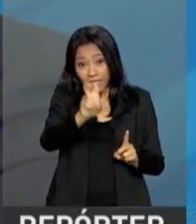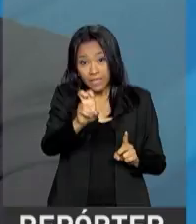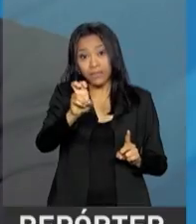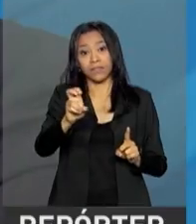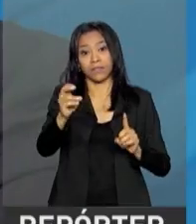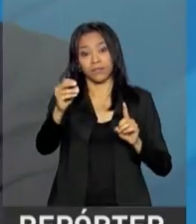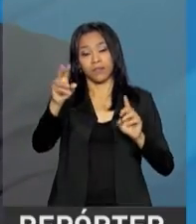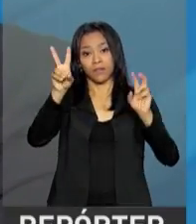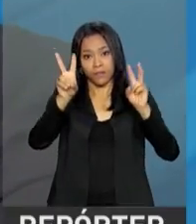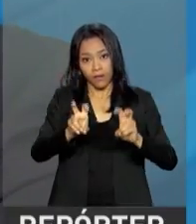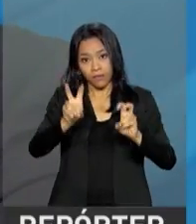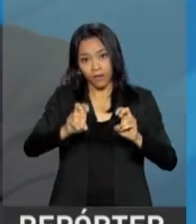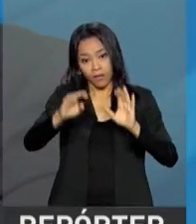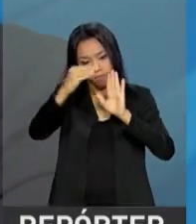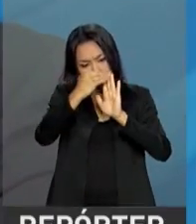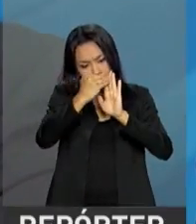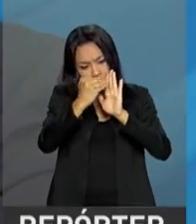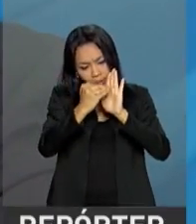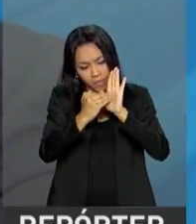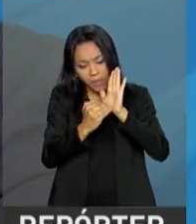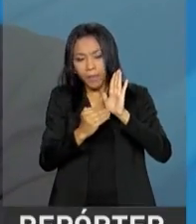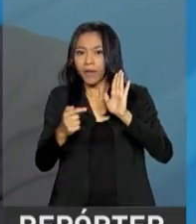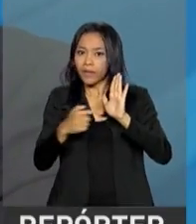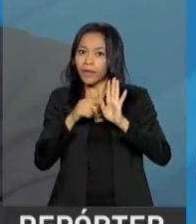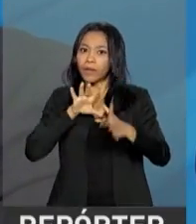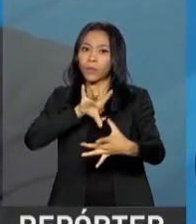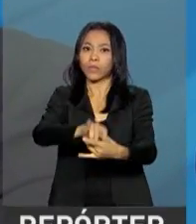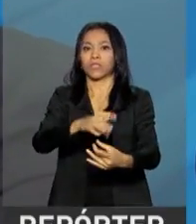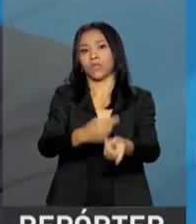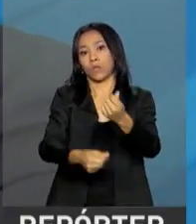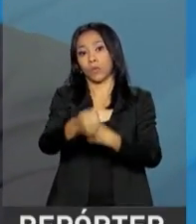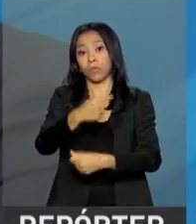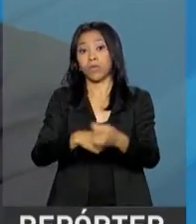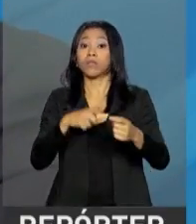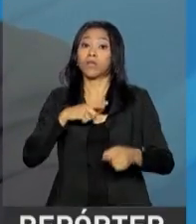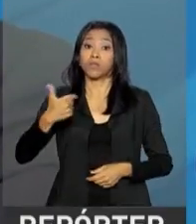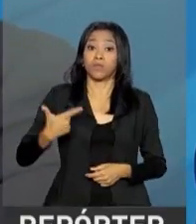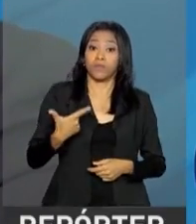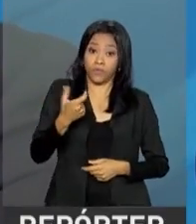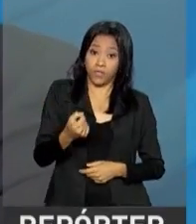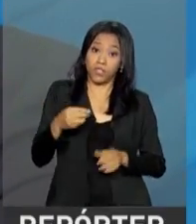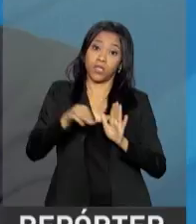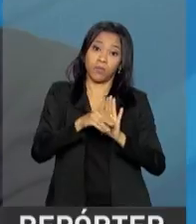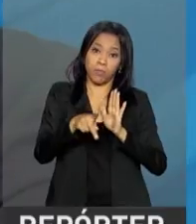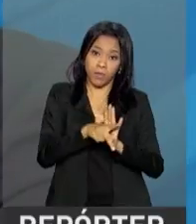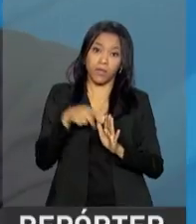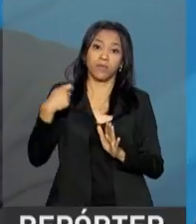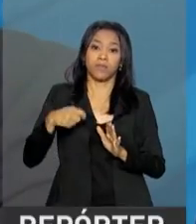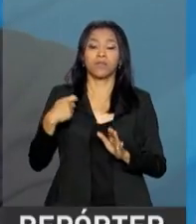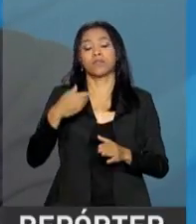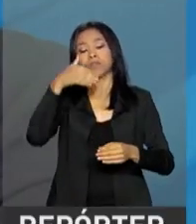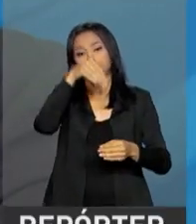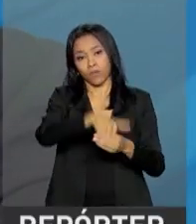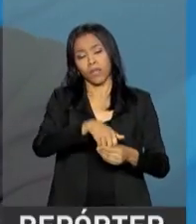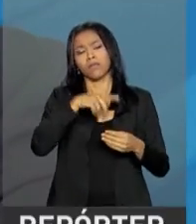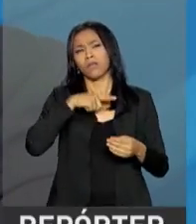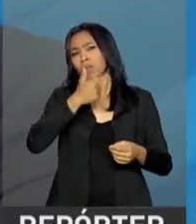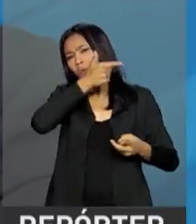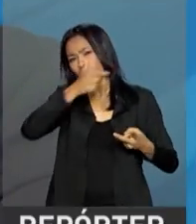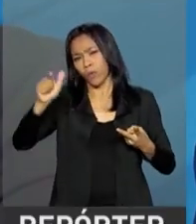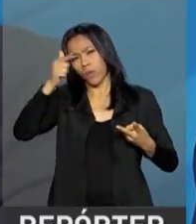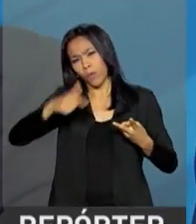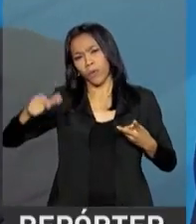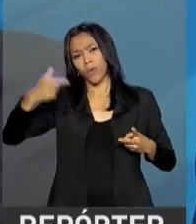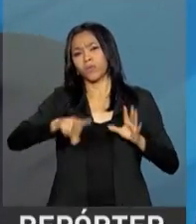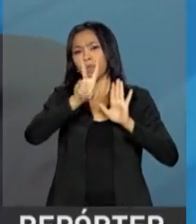na economia nós temos 21 medidas provisórias que terão de ser votadas e nós temos outras matérias que dizem respeito